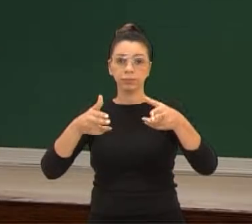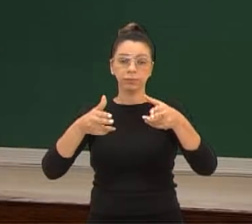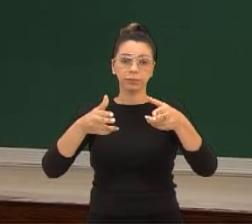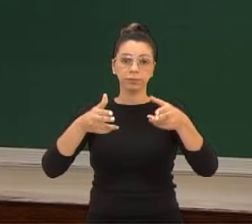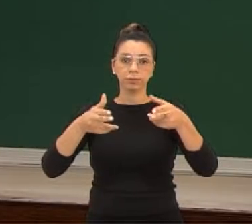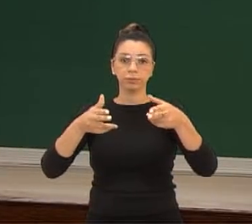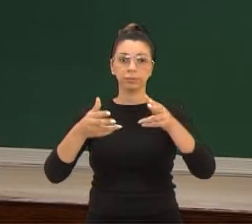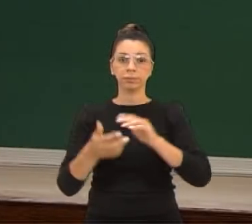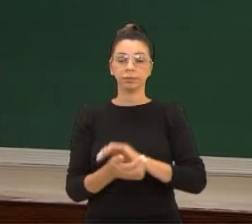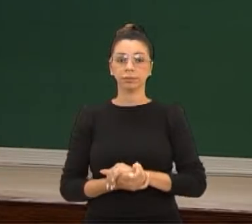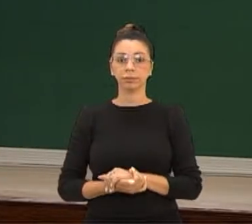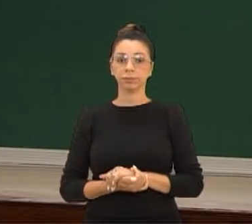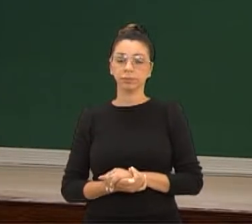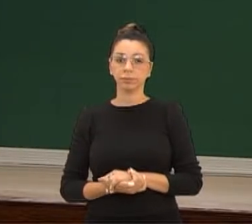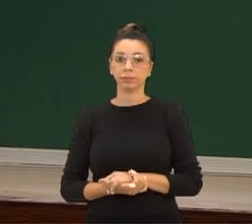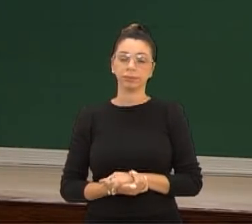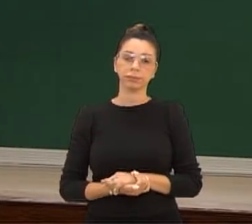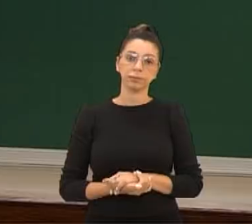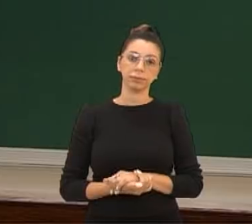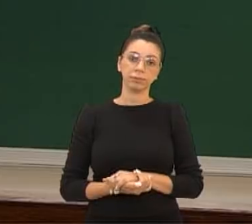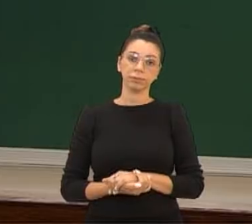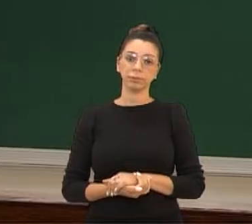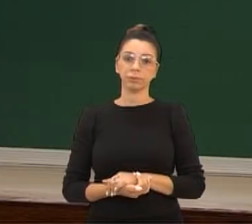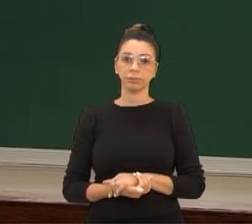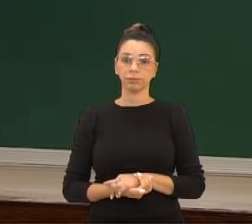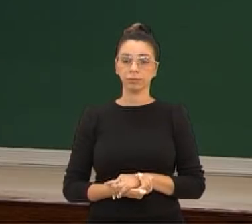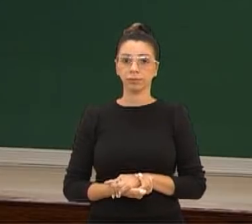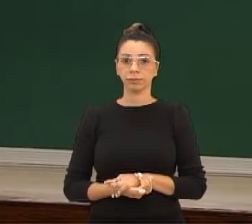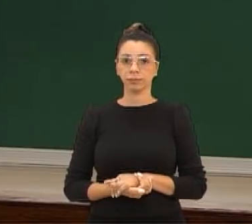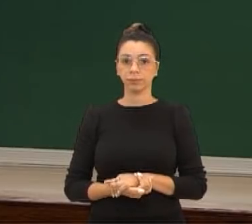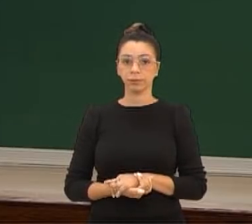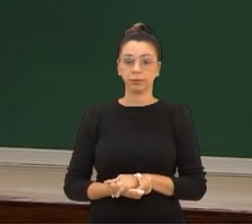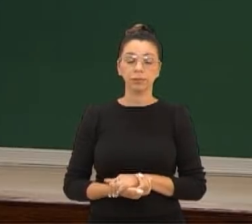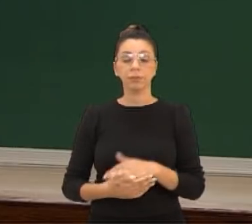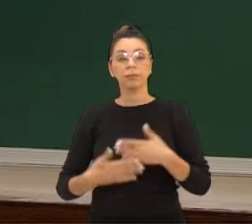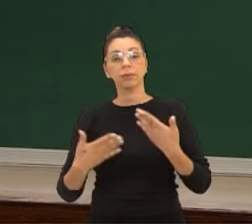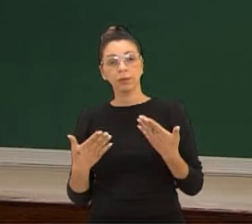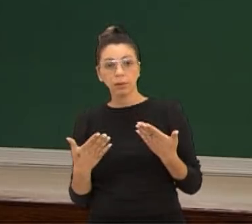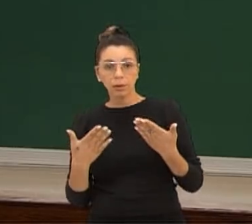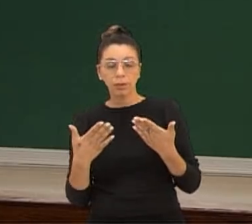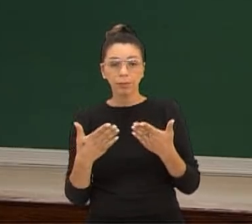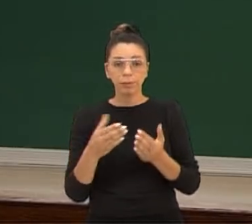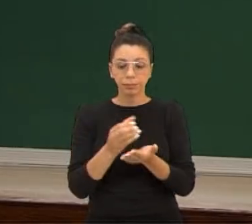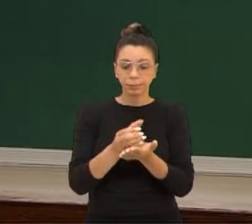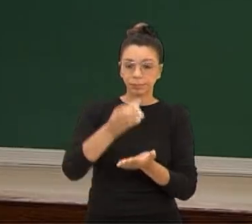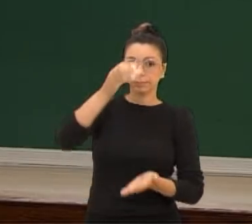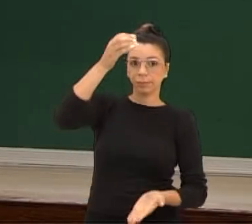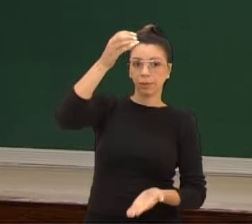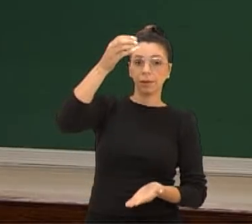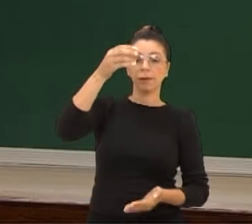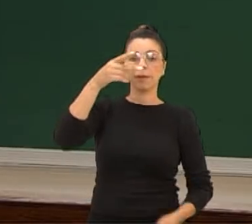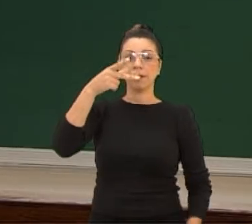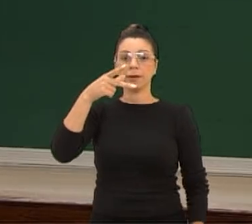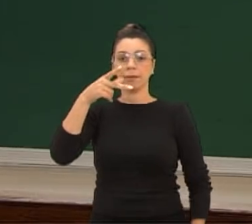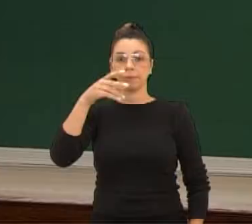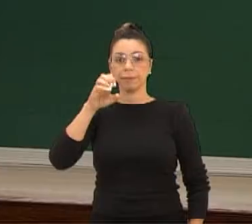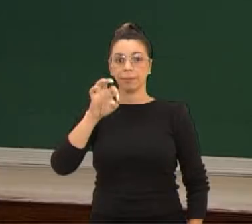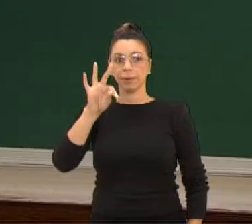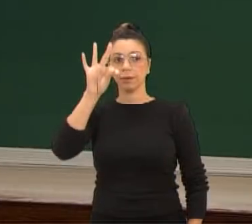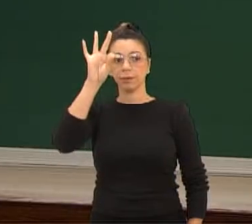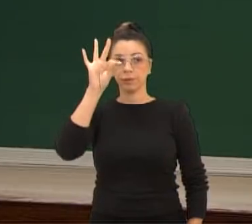garrafa PET. A base da garrafa PET, ela já deu um comprimento maior. O comprimento é igual a